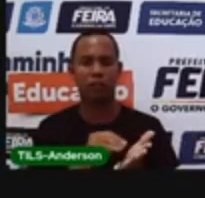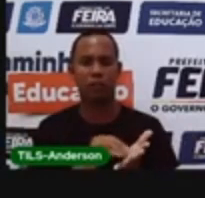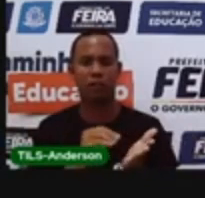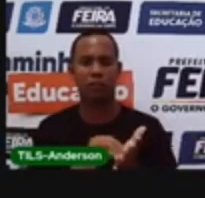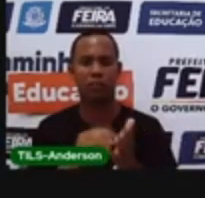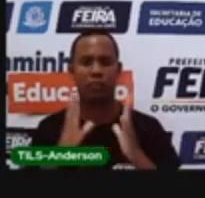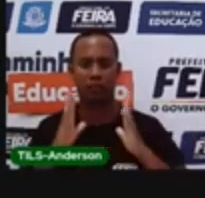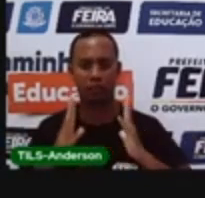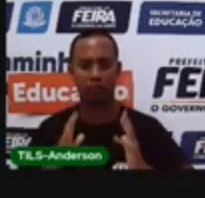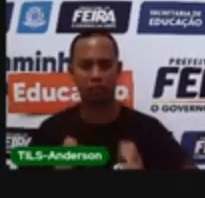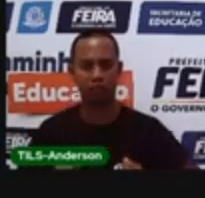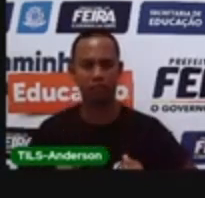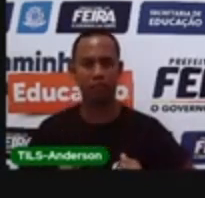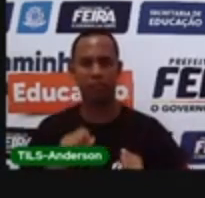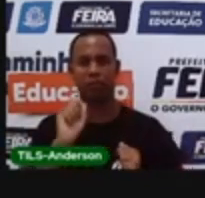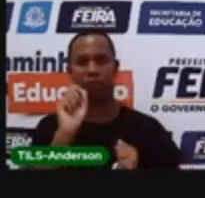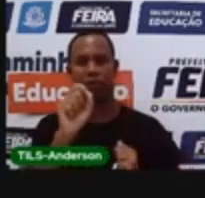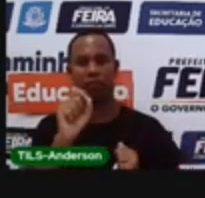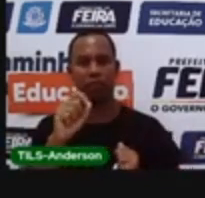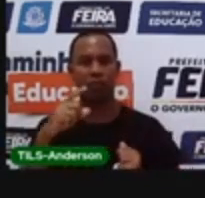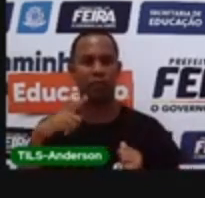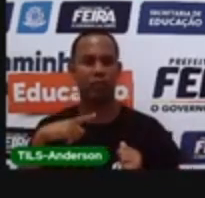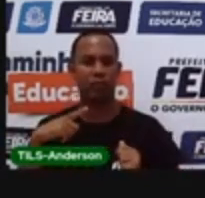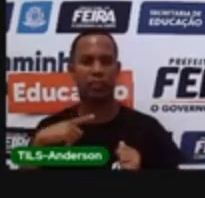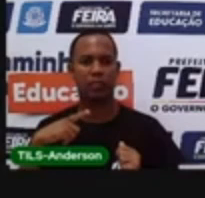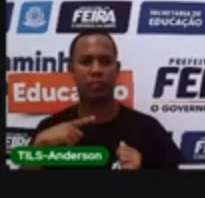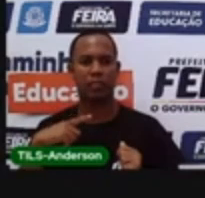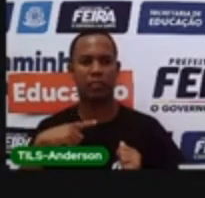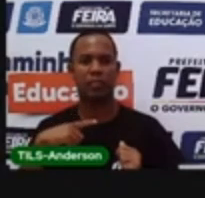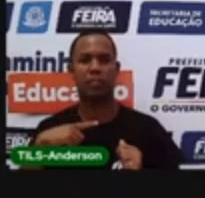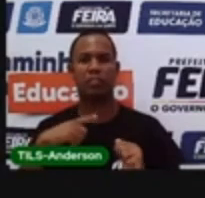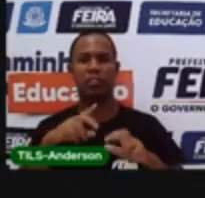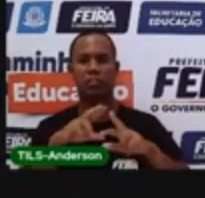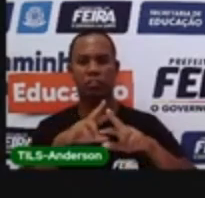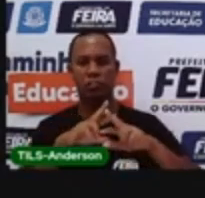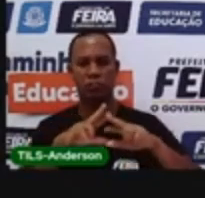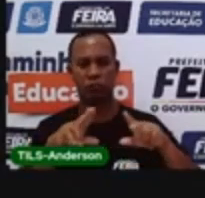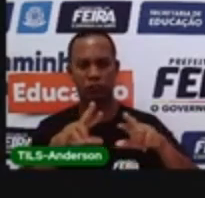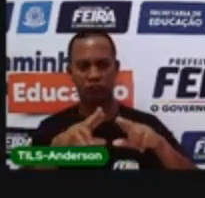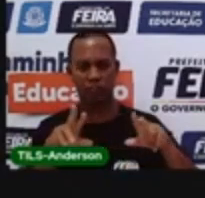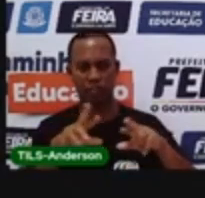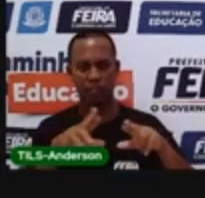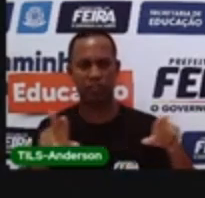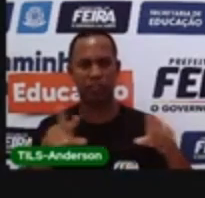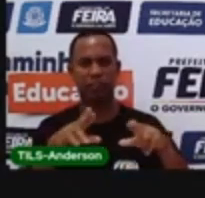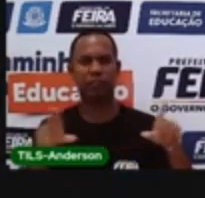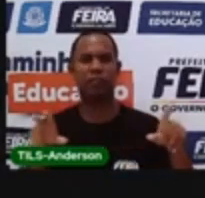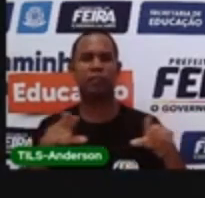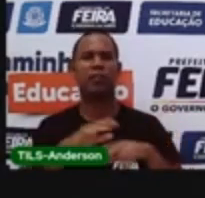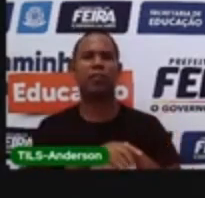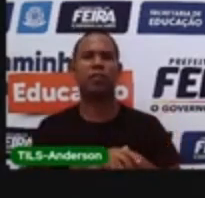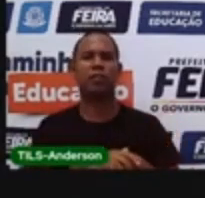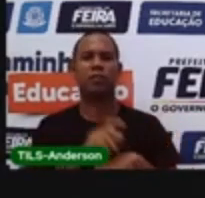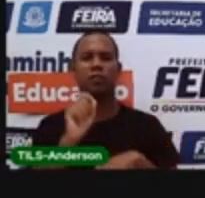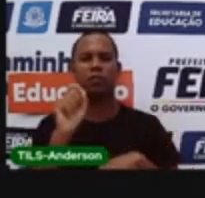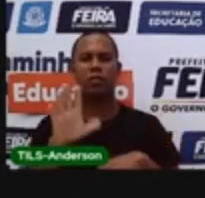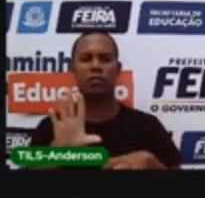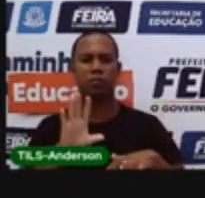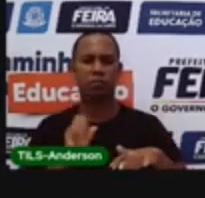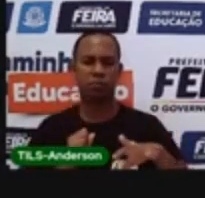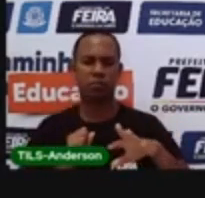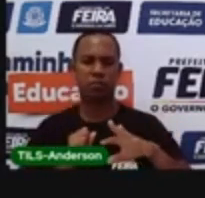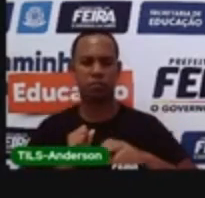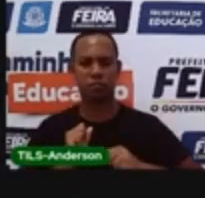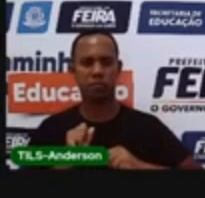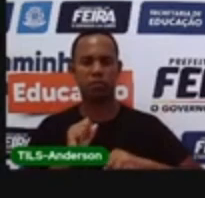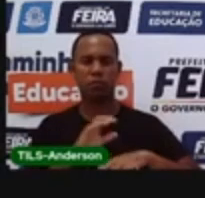saneamento básico leva à contaminação. Olha só, olha o menino aqui, tá vendo? leva à contaminação